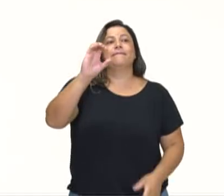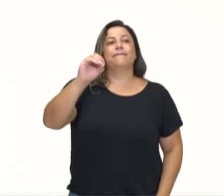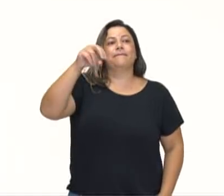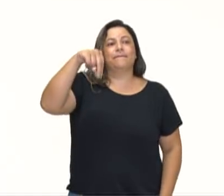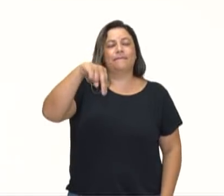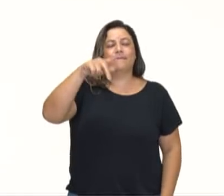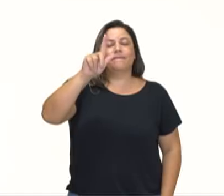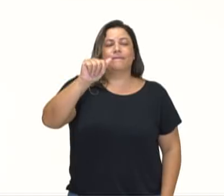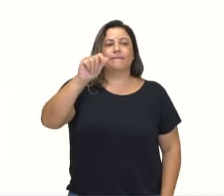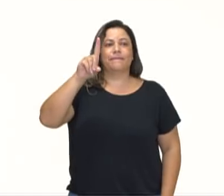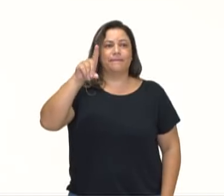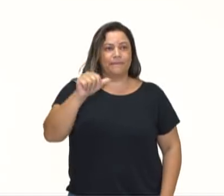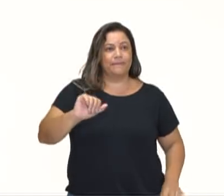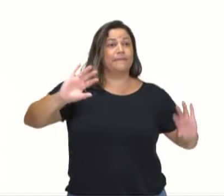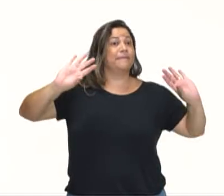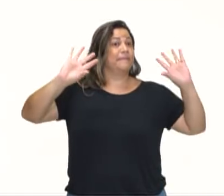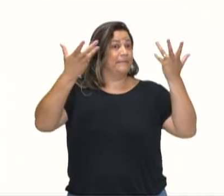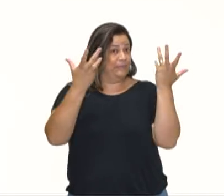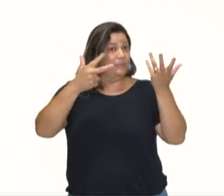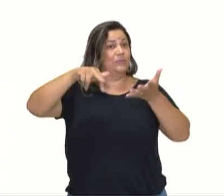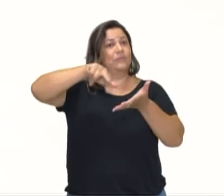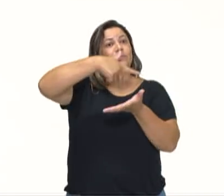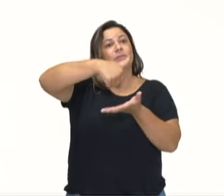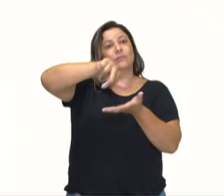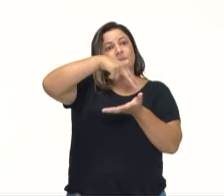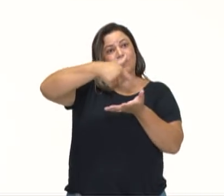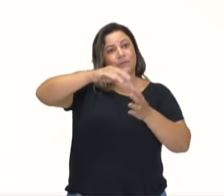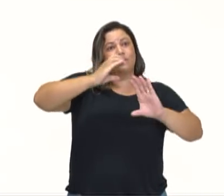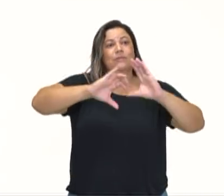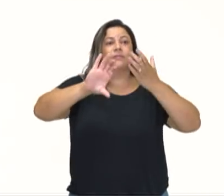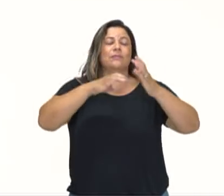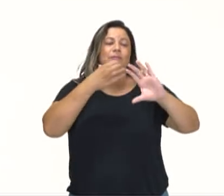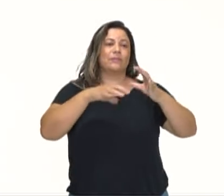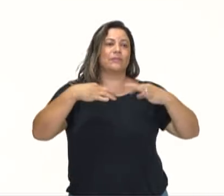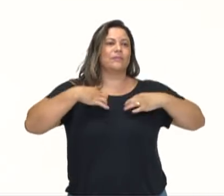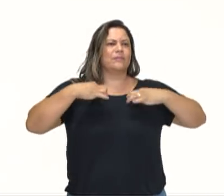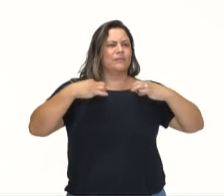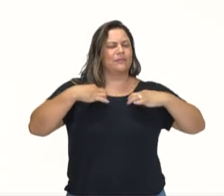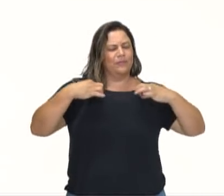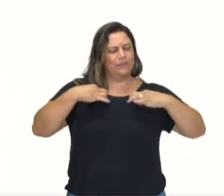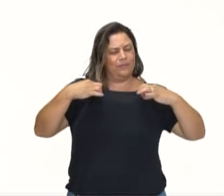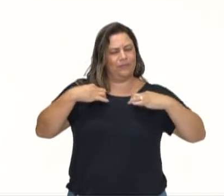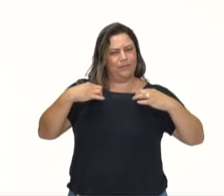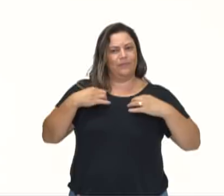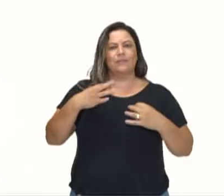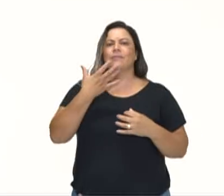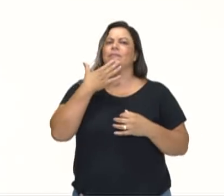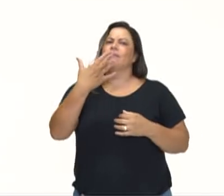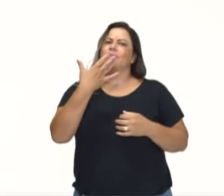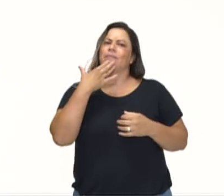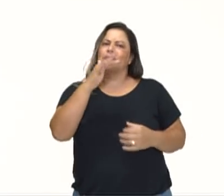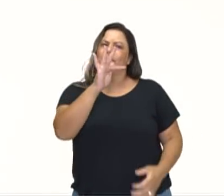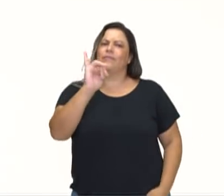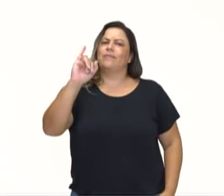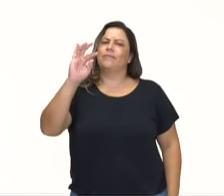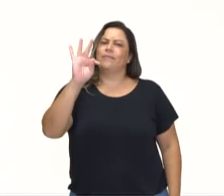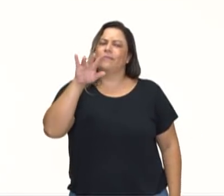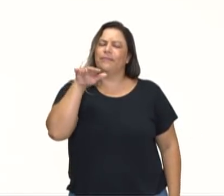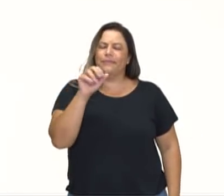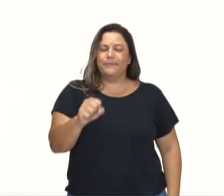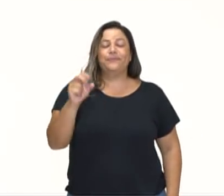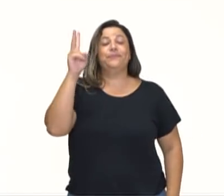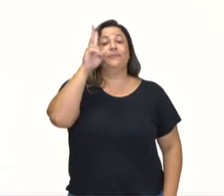congada, festa onde se dança e canta com roupas e fitas coloridas, é uma herança cultural que